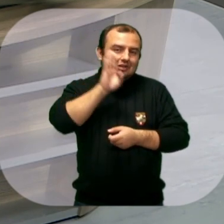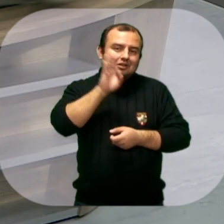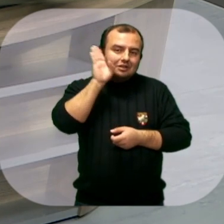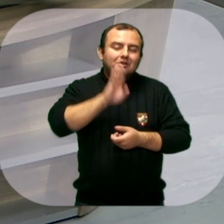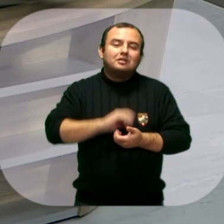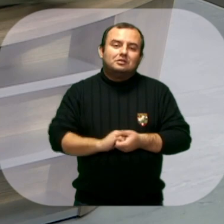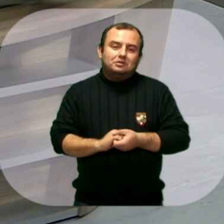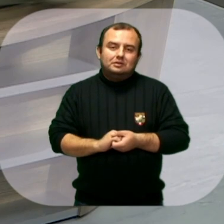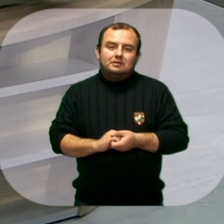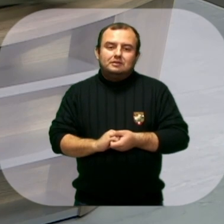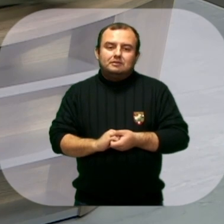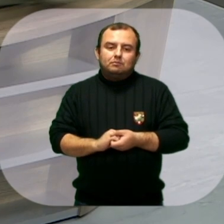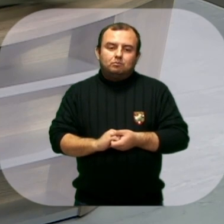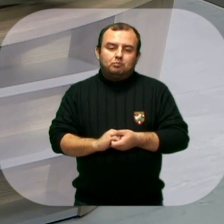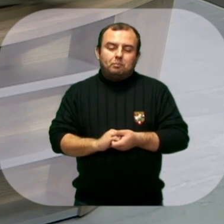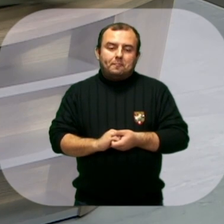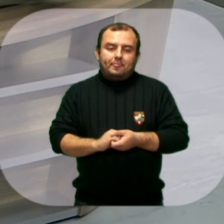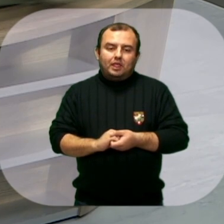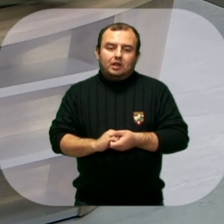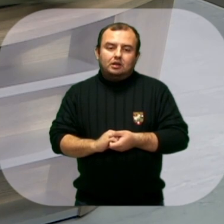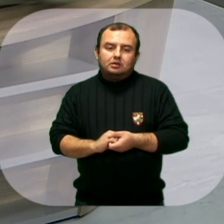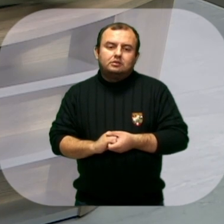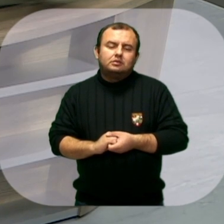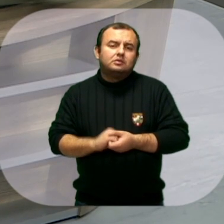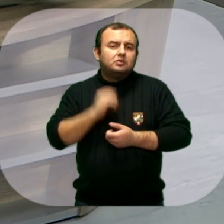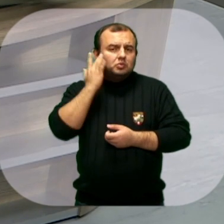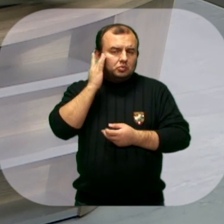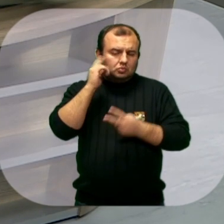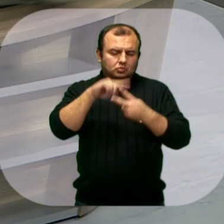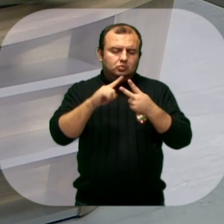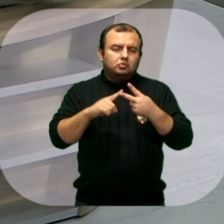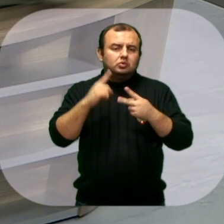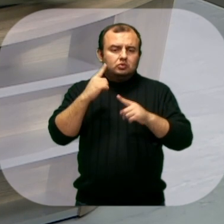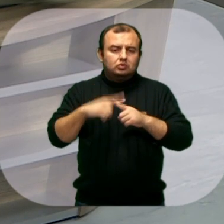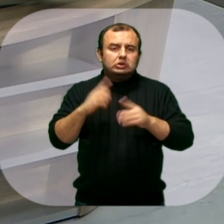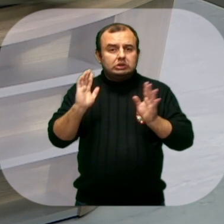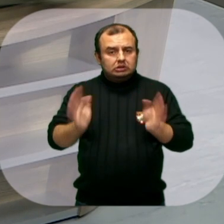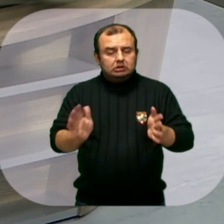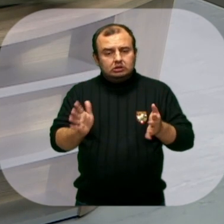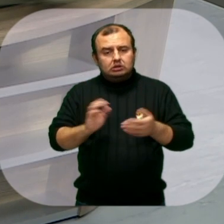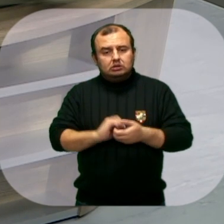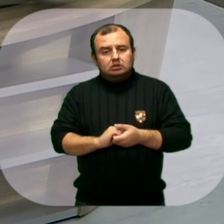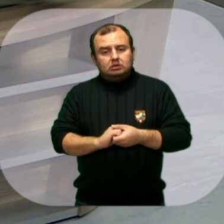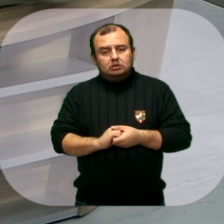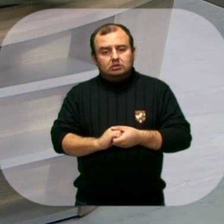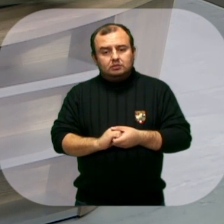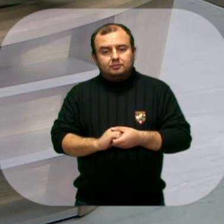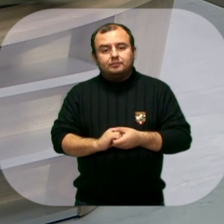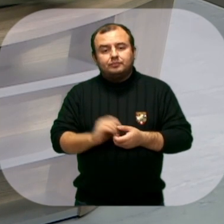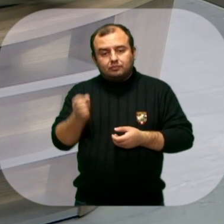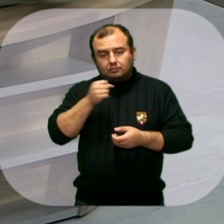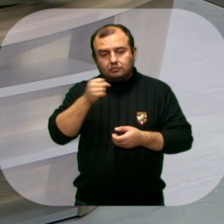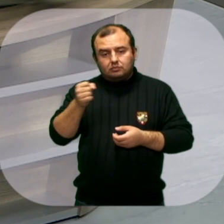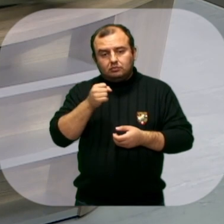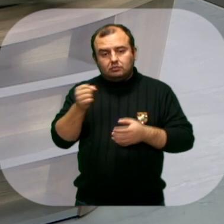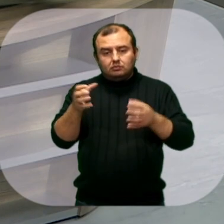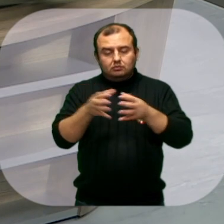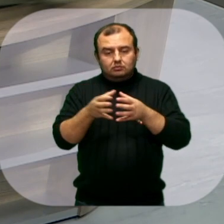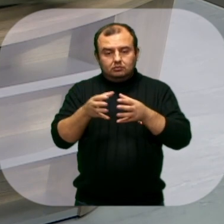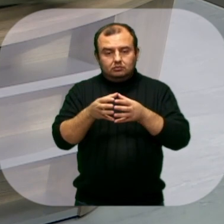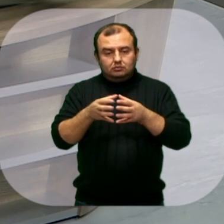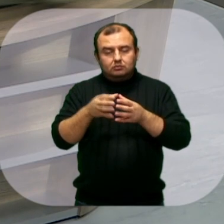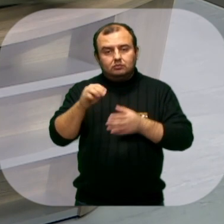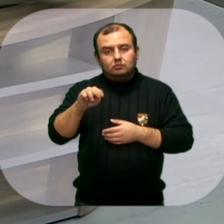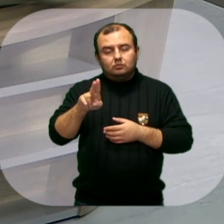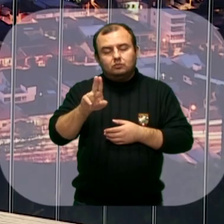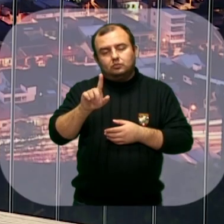bacana. Assim, acho que por 2 vezes aqui eu já entrevistei o pessoal da Companhia Mútua, e